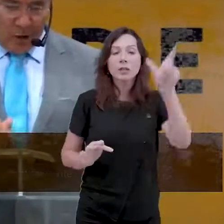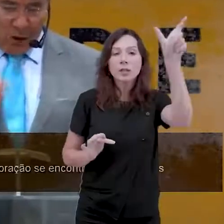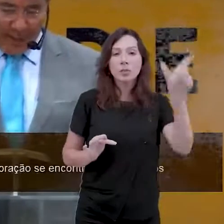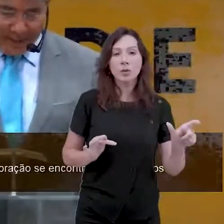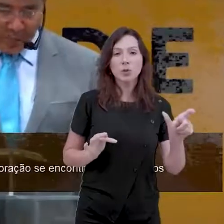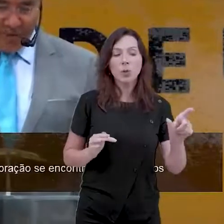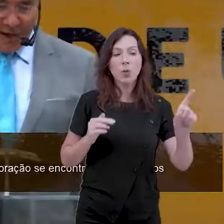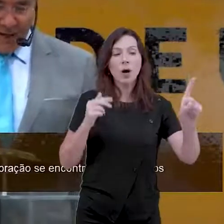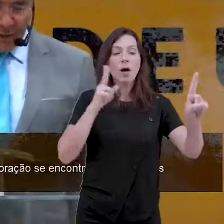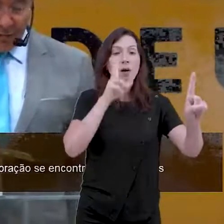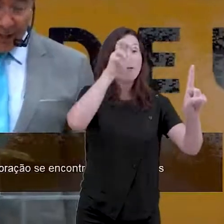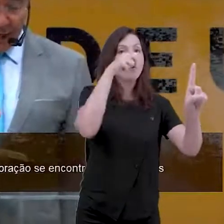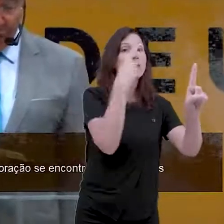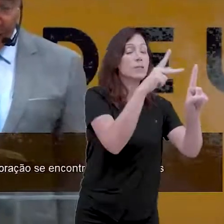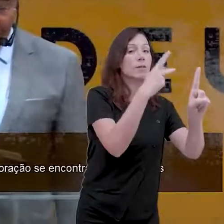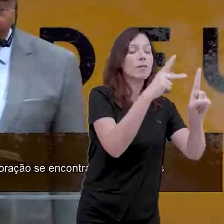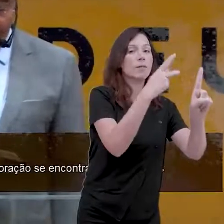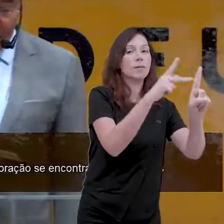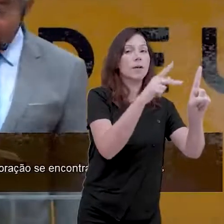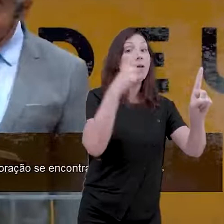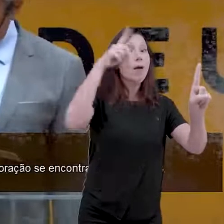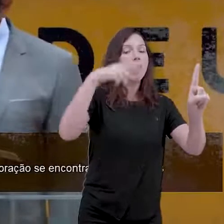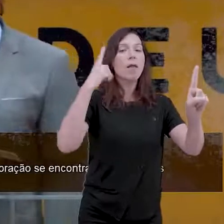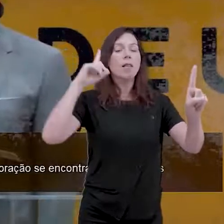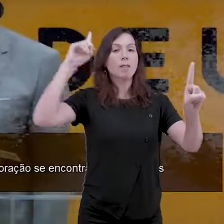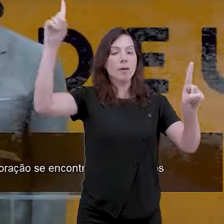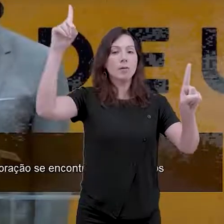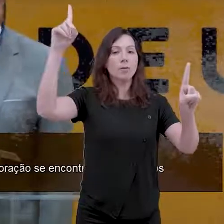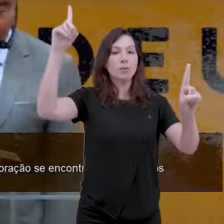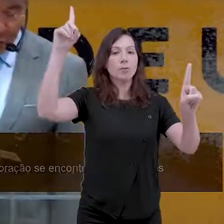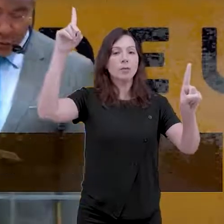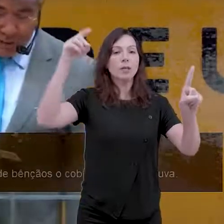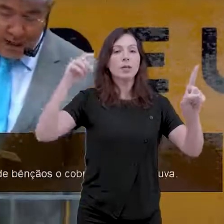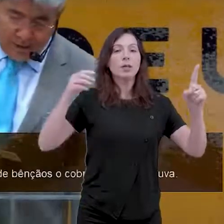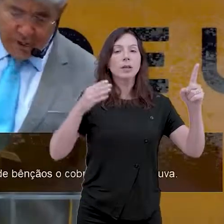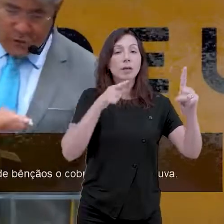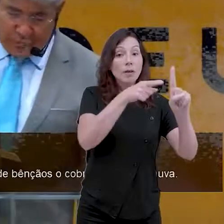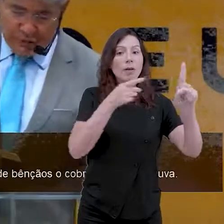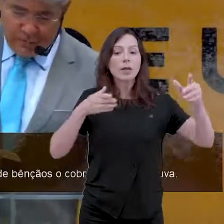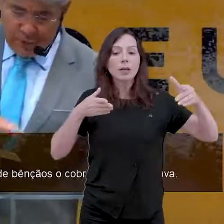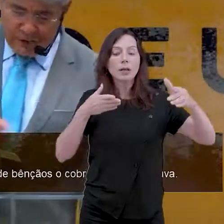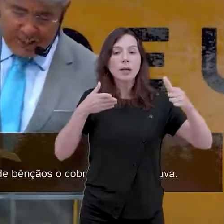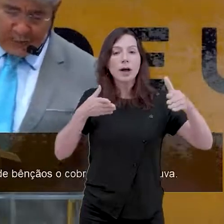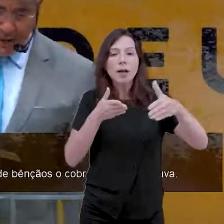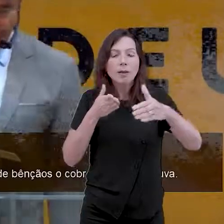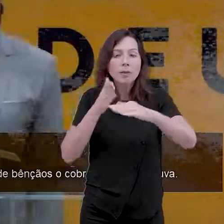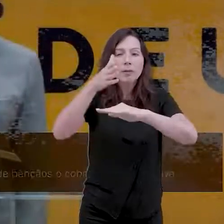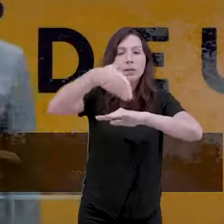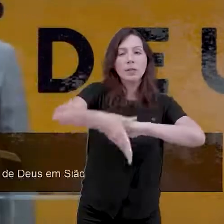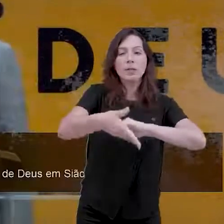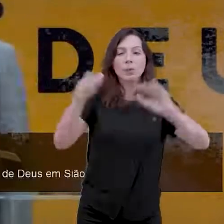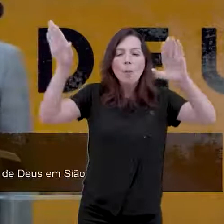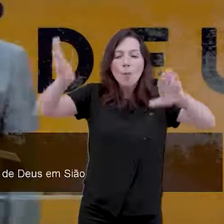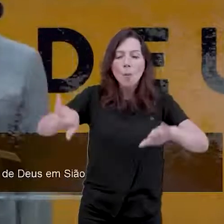aplanados, o qual passando pelo vale árido, faz dele um manancial, de bênçãos o cobre a primeira chuva, vão indo de força em força, cada um deles